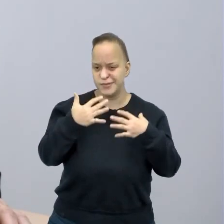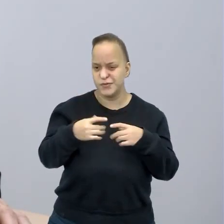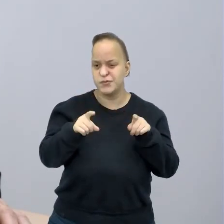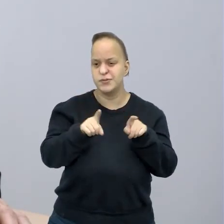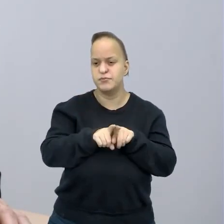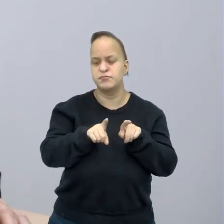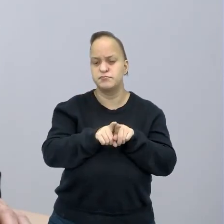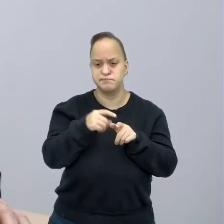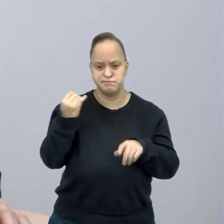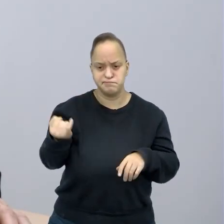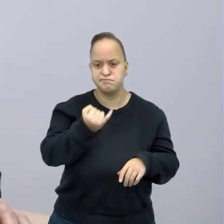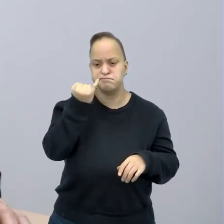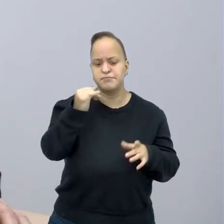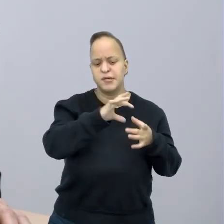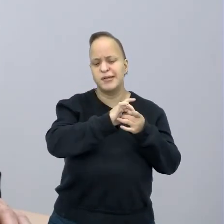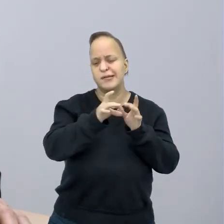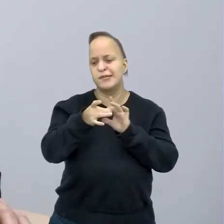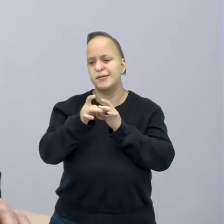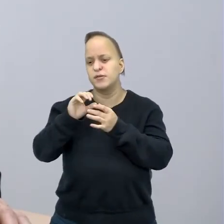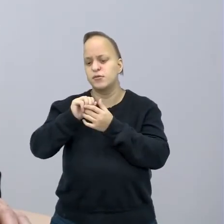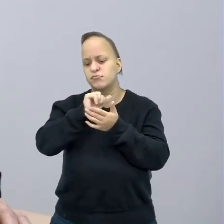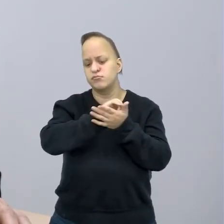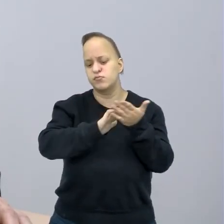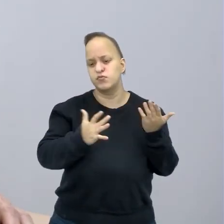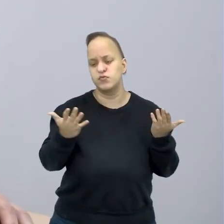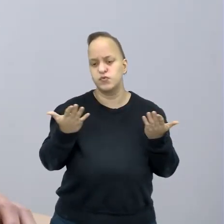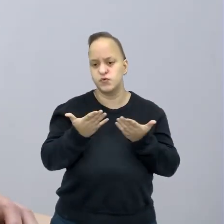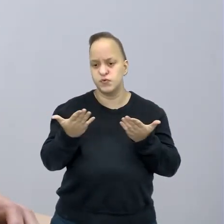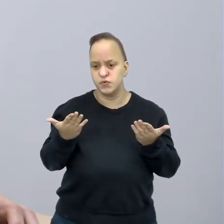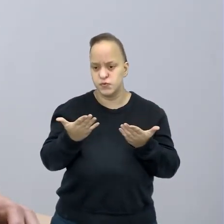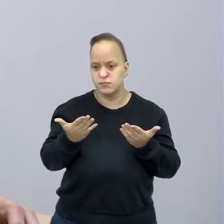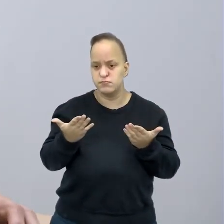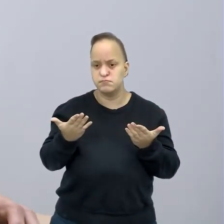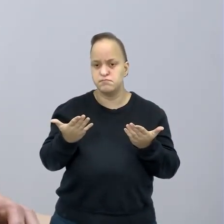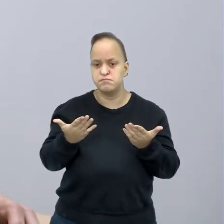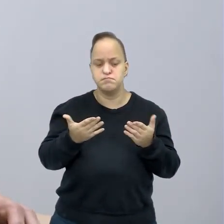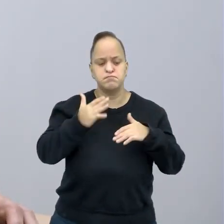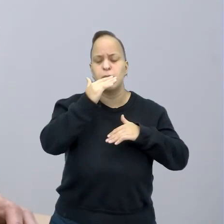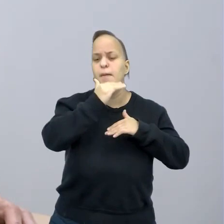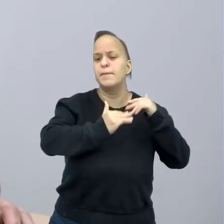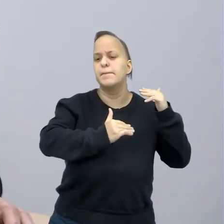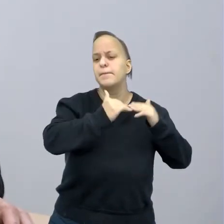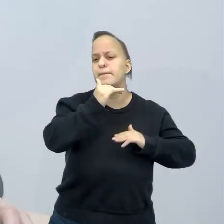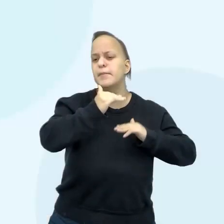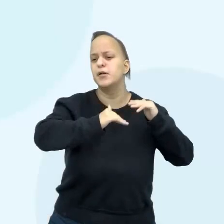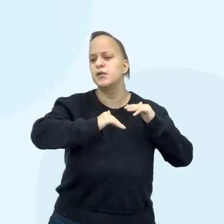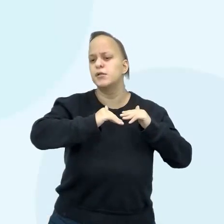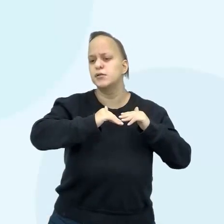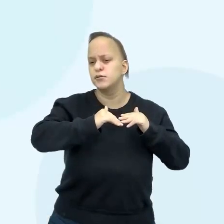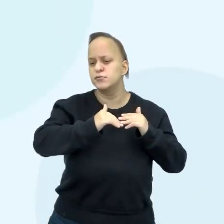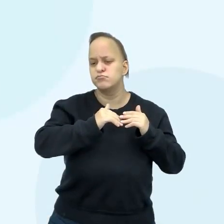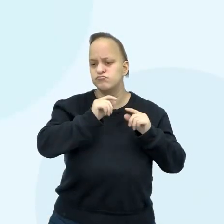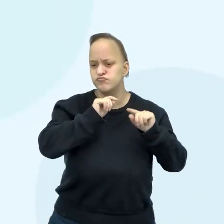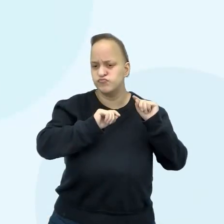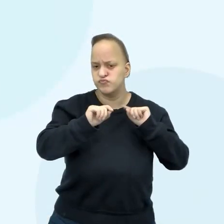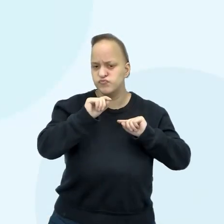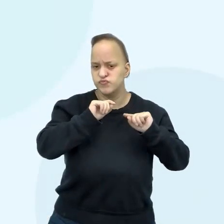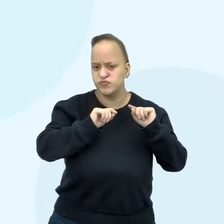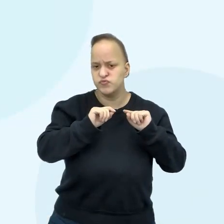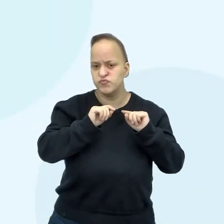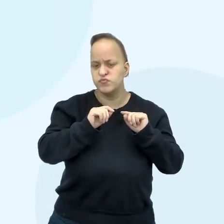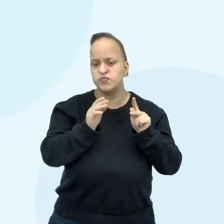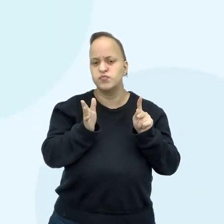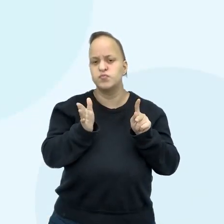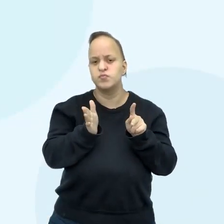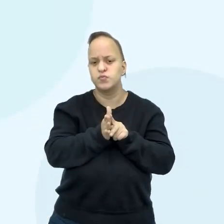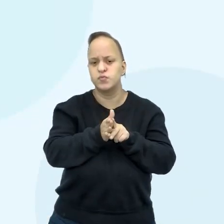gente contextualizar a nossa atividade de hoje. Vamos falar das habilidades? As habilidades do ensino